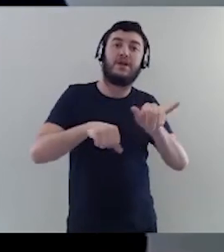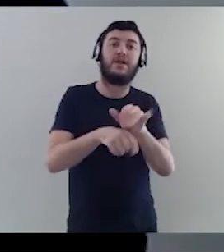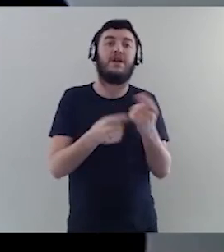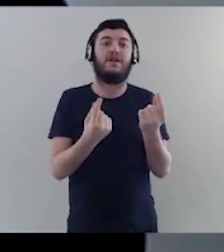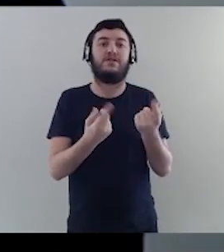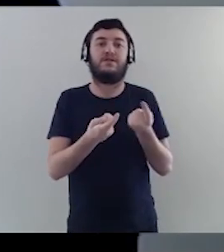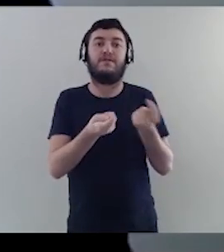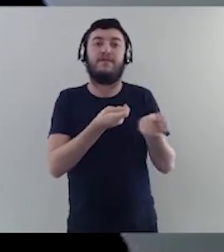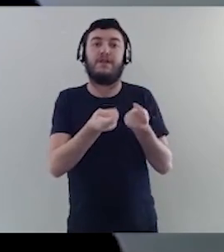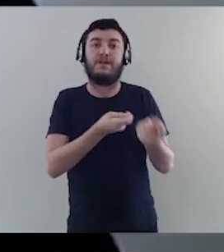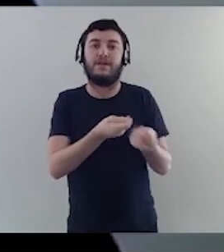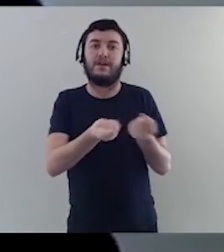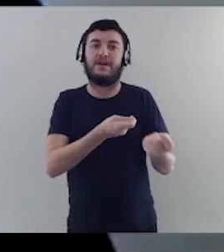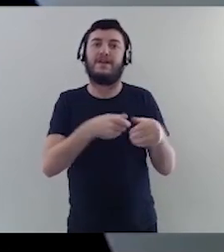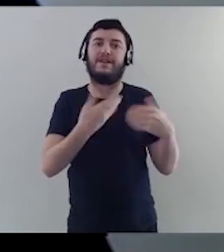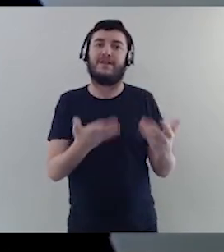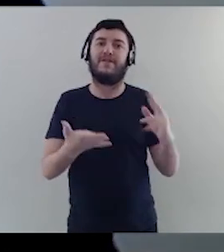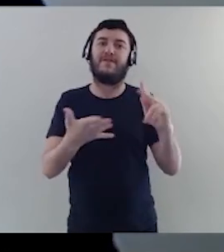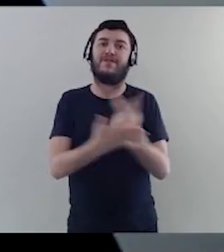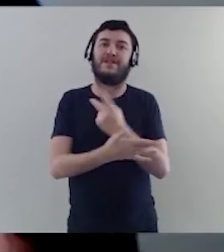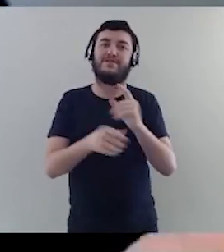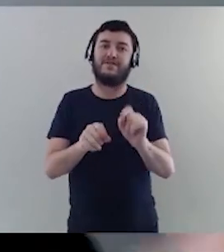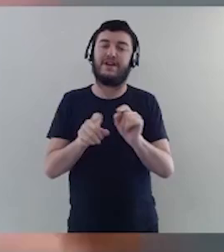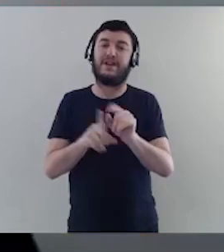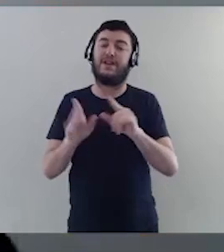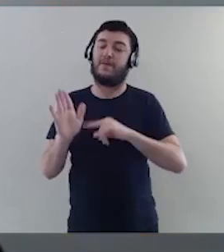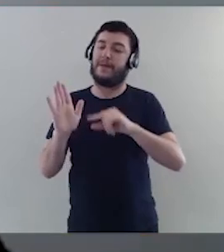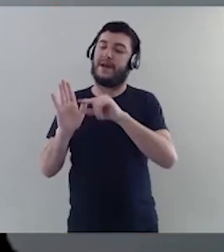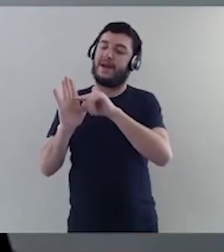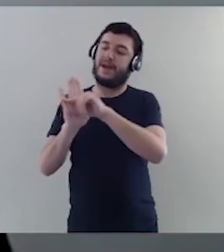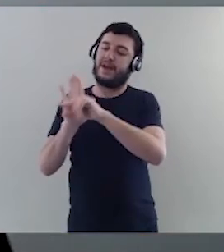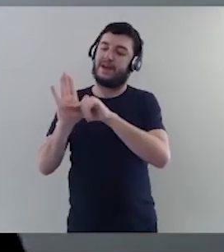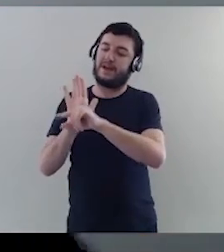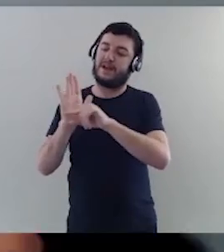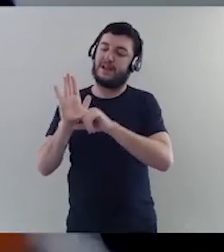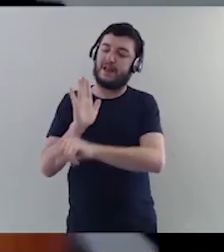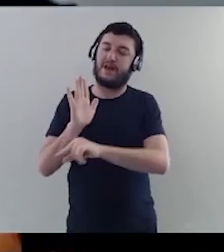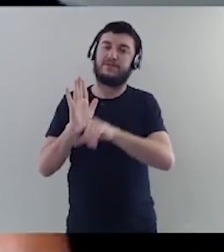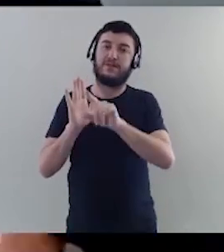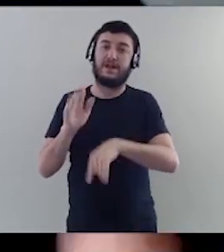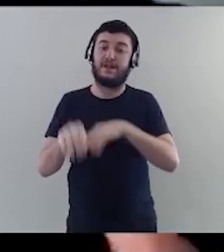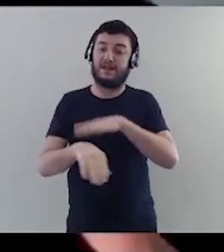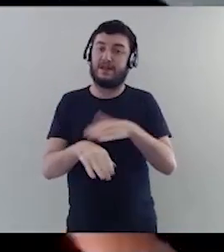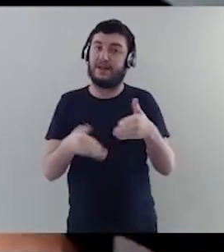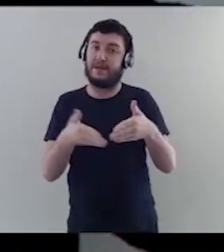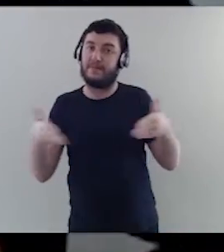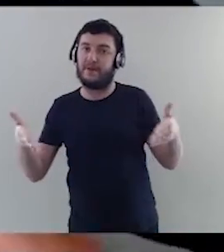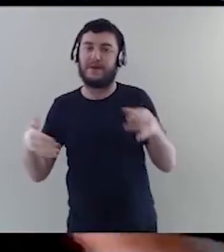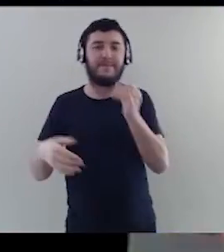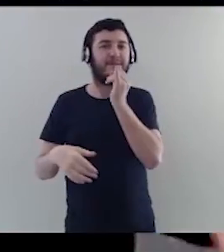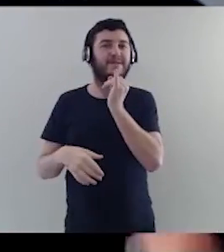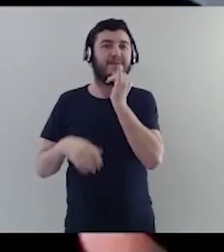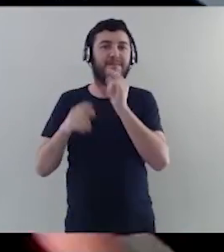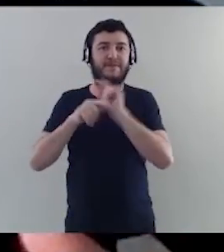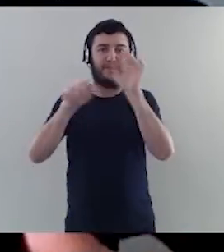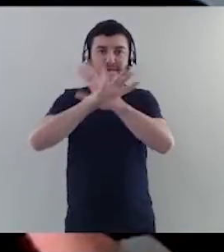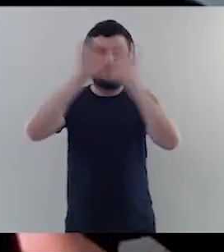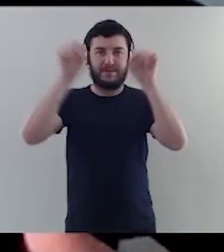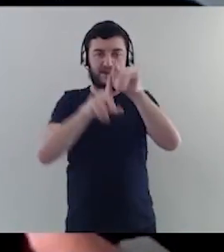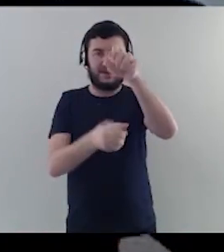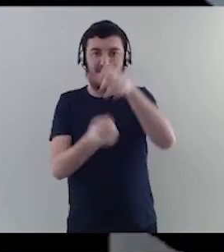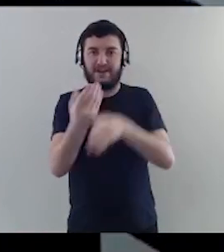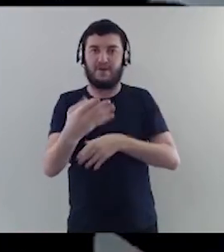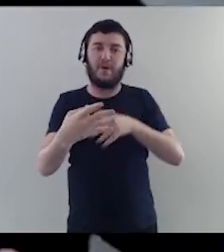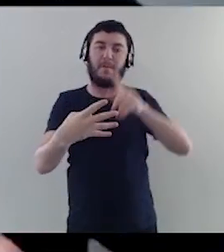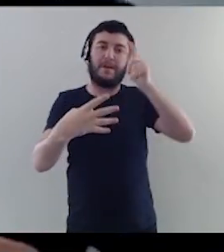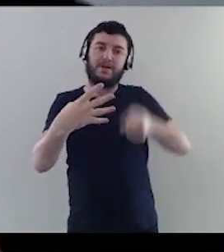chamada cláusula temporária dos sacrifícios, que se adiciona à anterior. Portanto, o Tribunal foi criando aquilo que se chama uma jurisprudência de